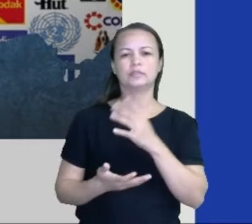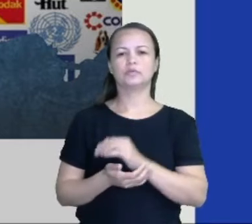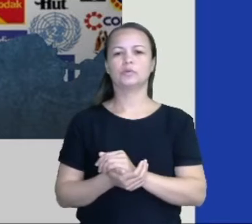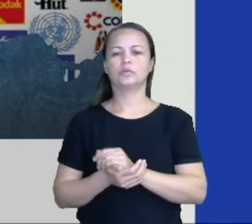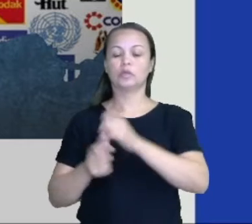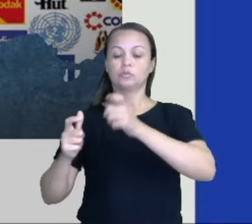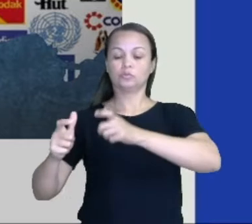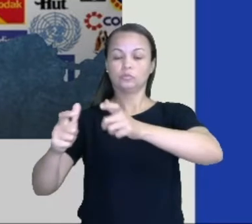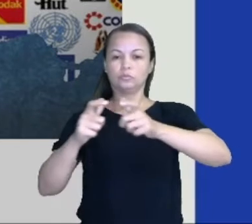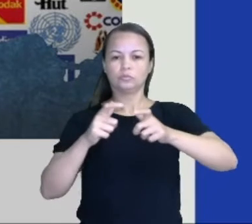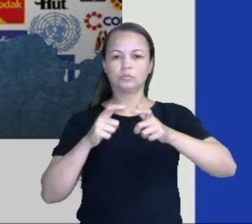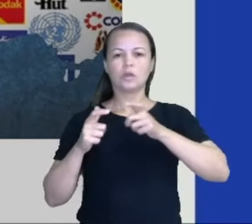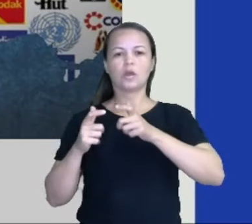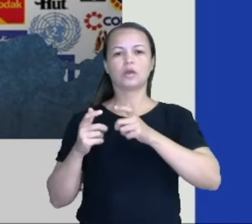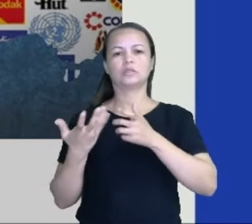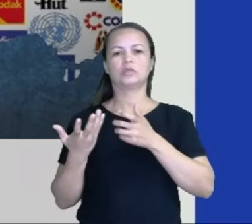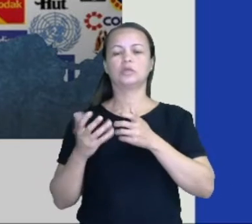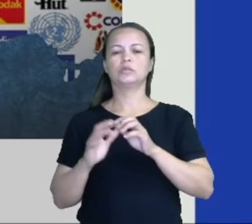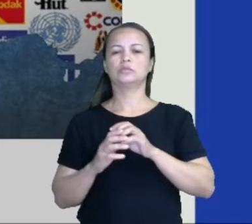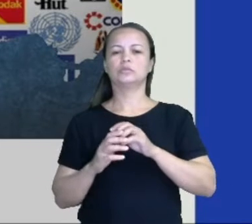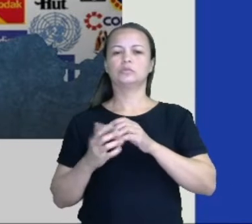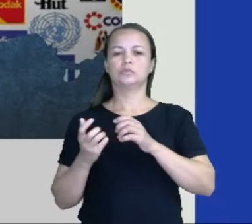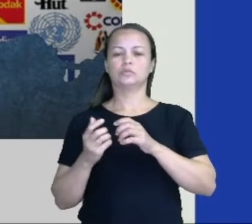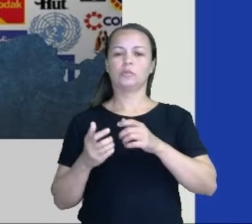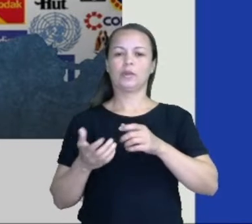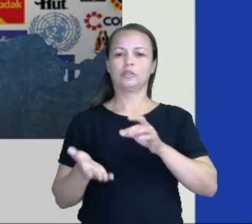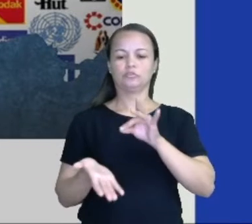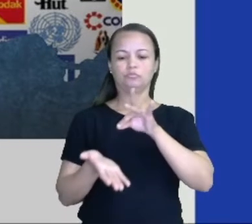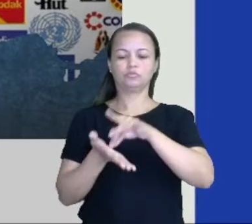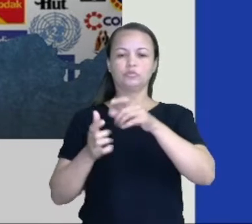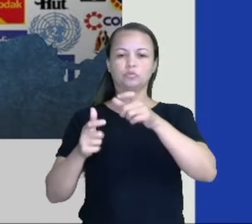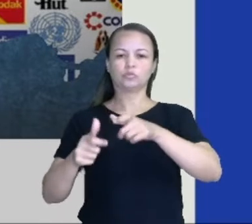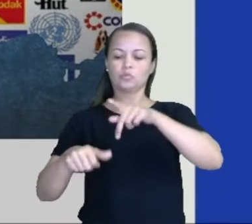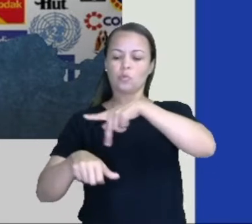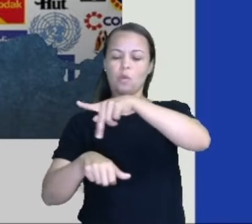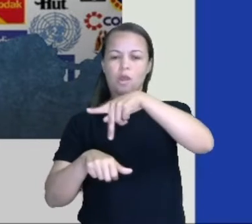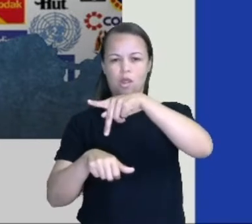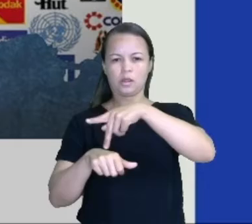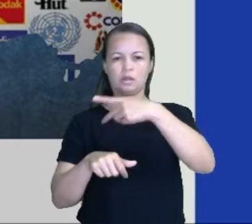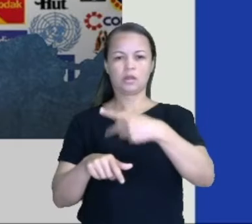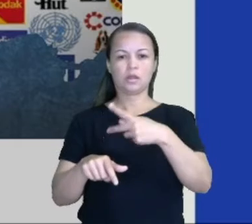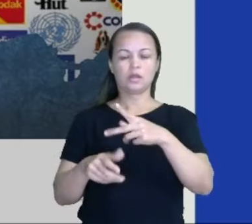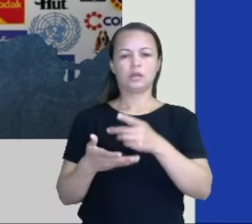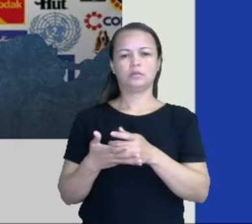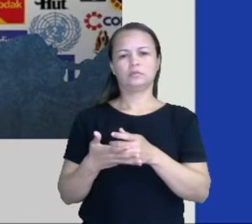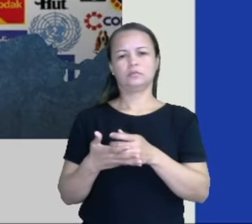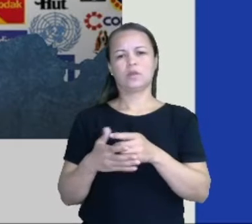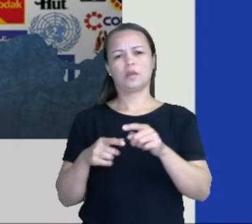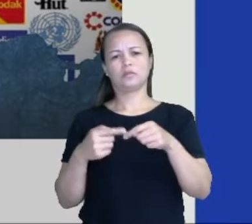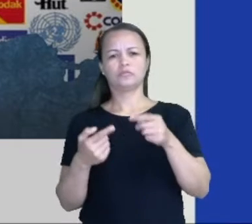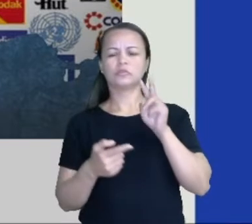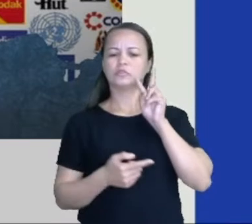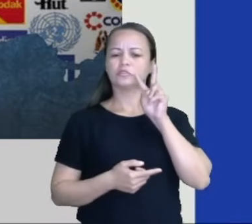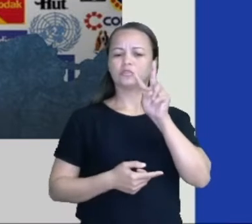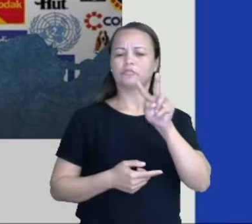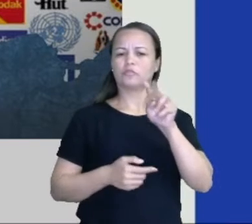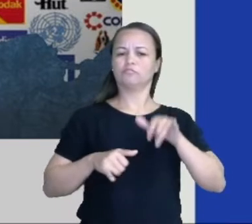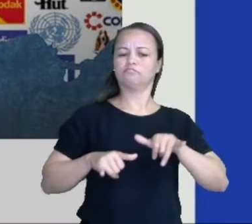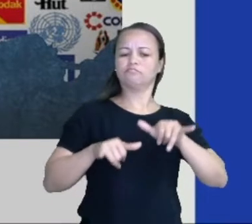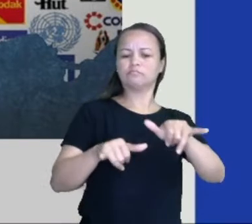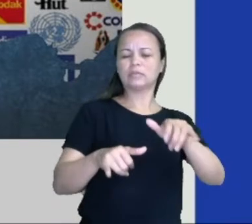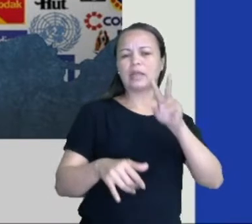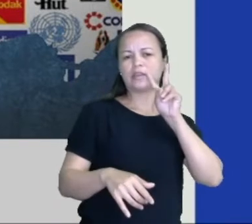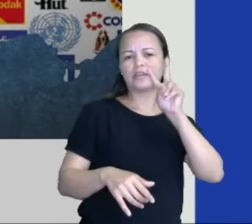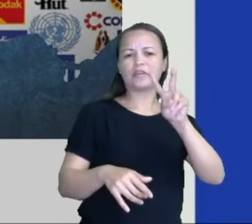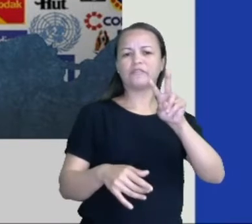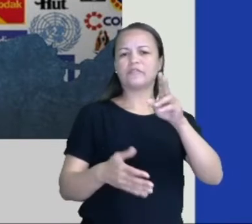estão localizadas ali onde tem o seu país de origem. Mas provavelmente você já foi no mercado e você já viu muito